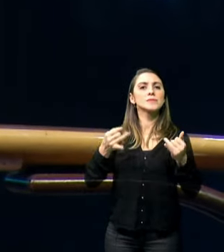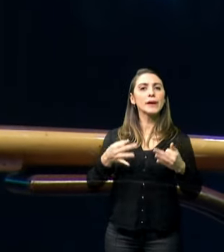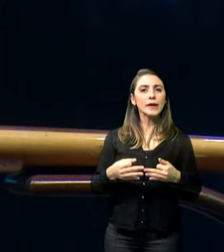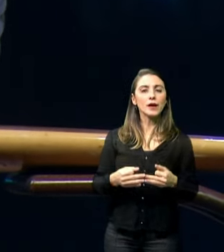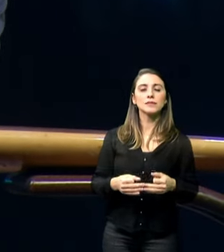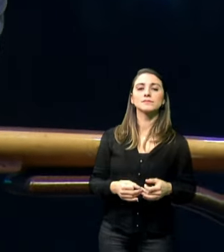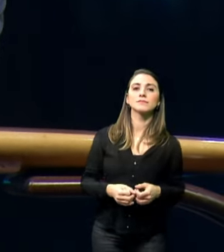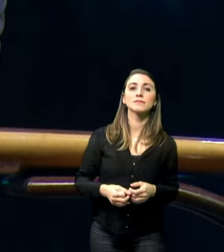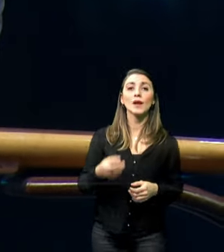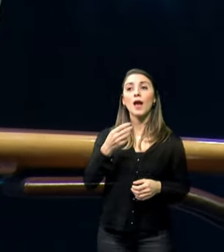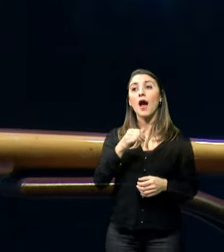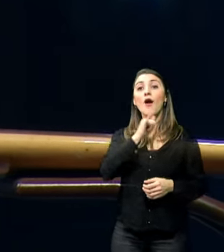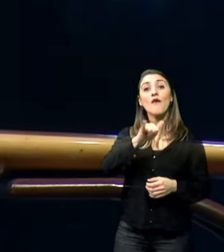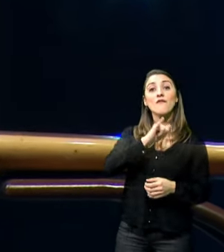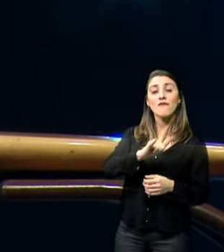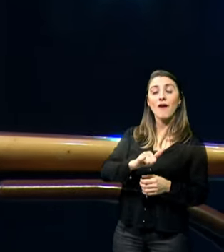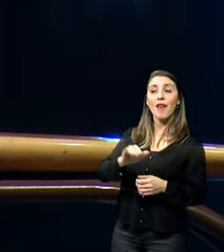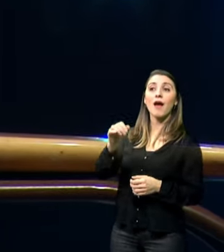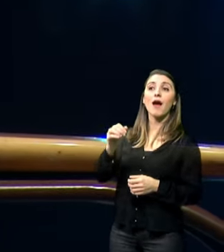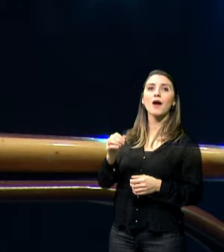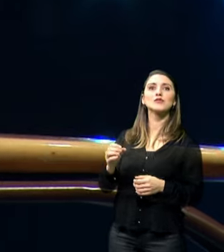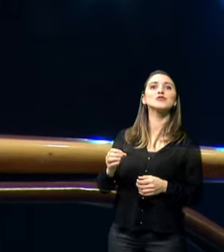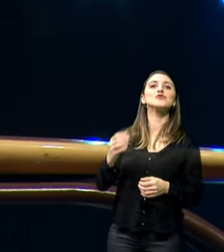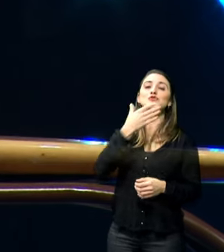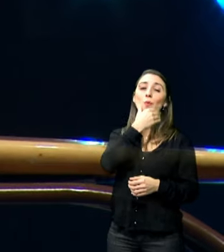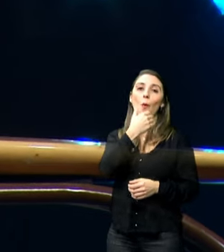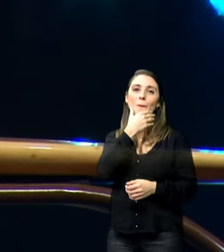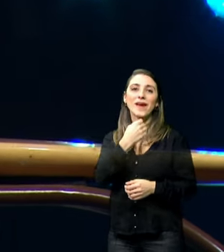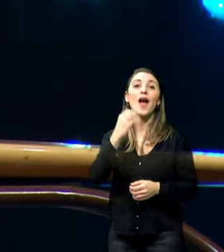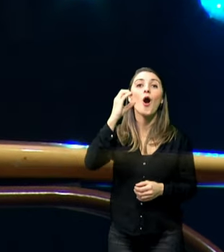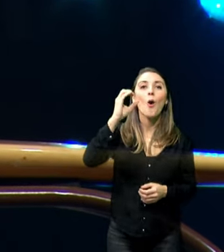nome bonito para você botar no seu netinho. Onesíforo.